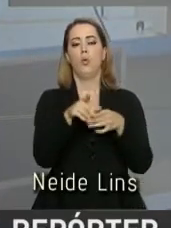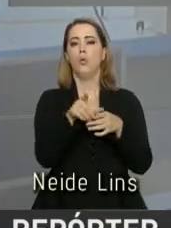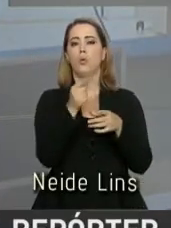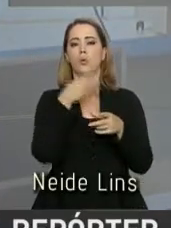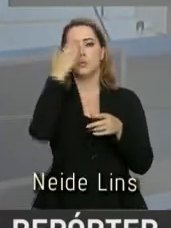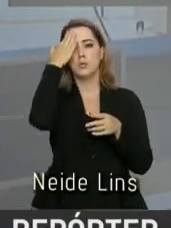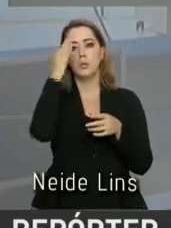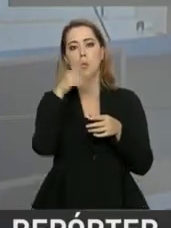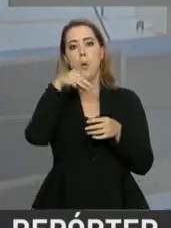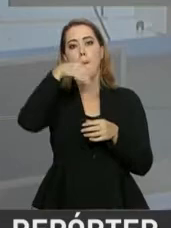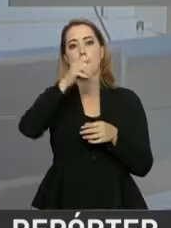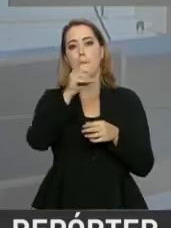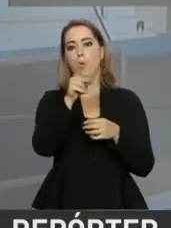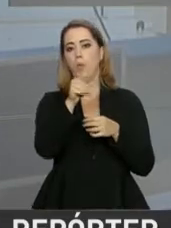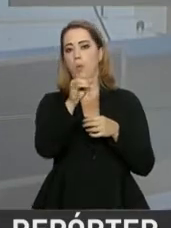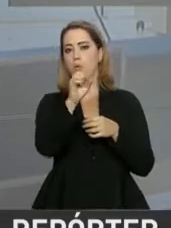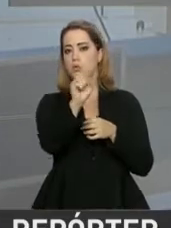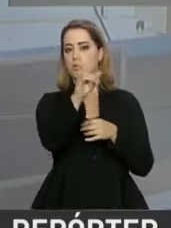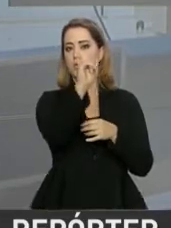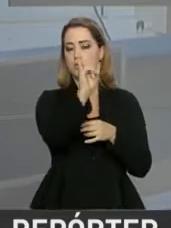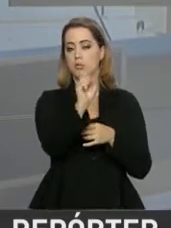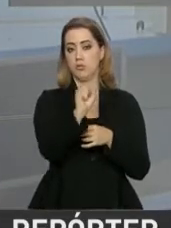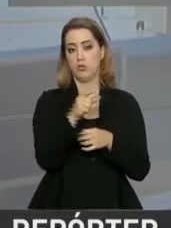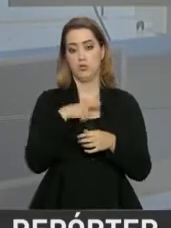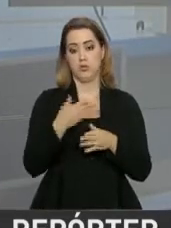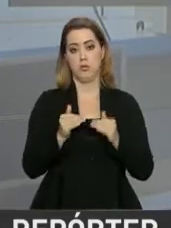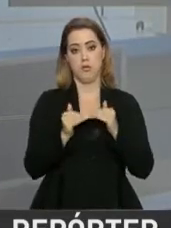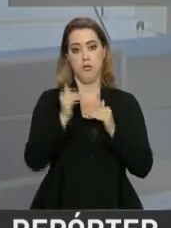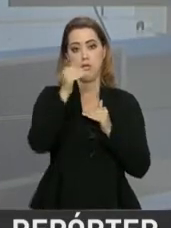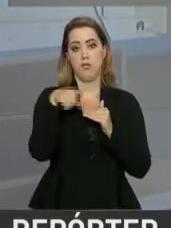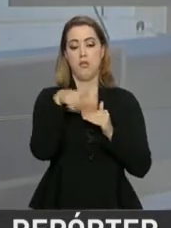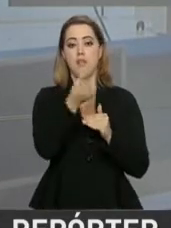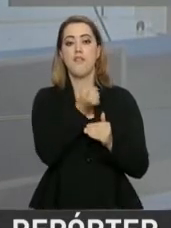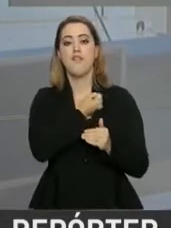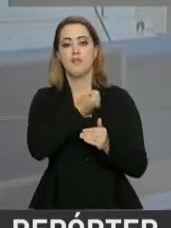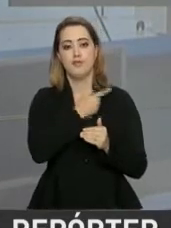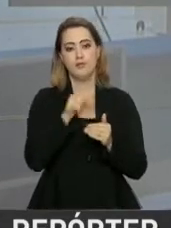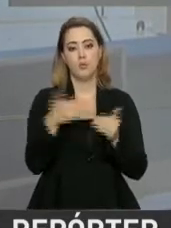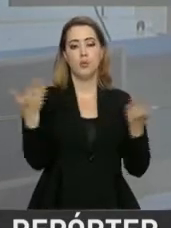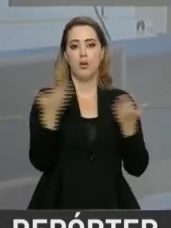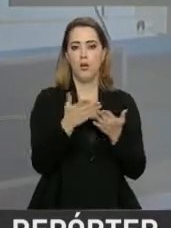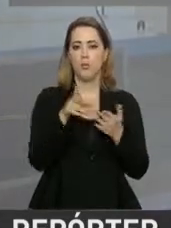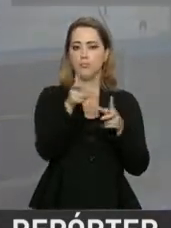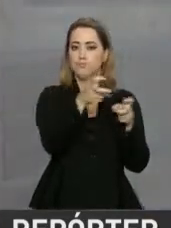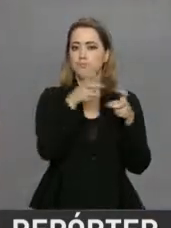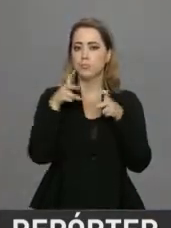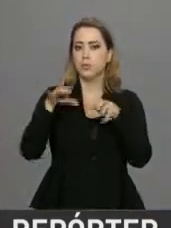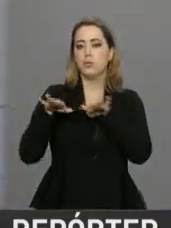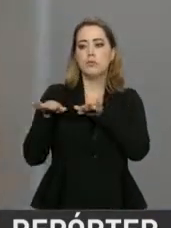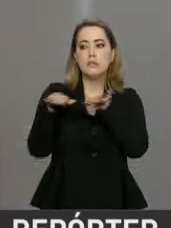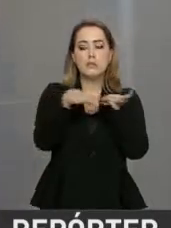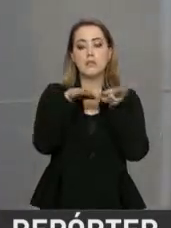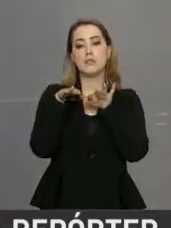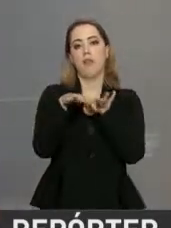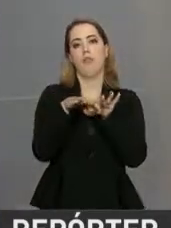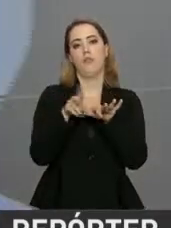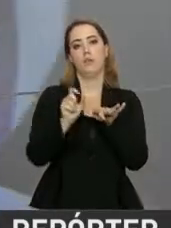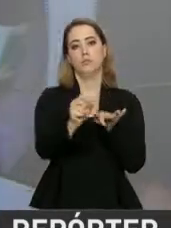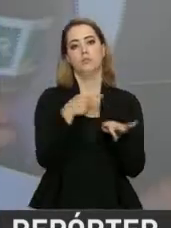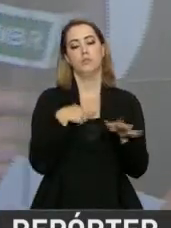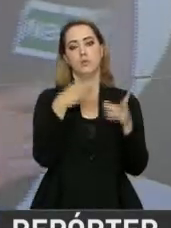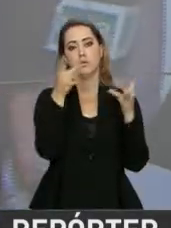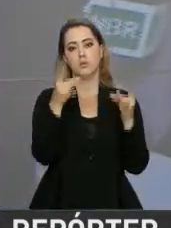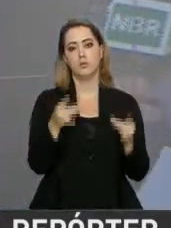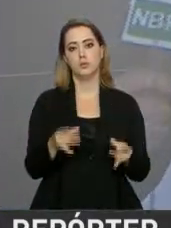risco moody's elevou a nota de investimento da petrobras e mudou a perspectiva para estável vamos saber os detalhes com o repórter paulo la